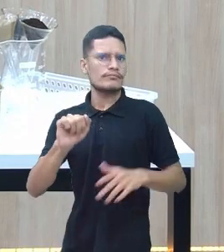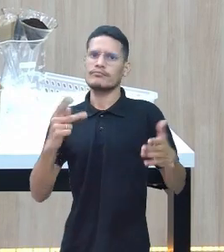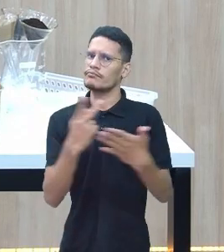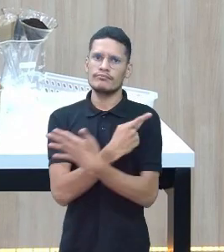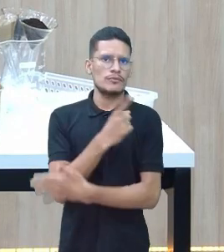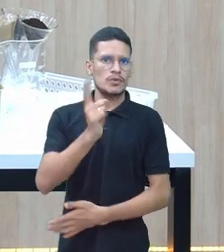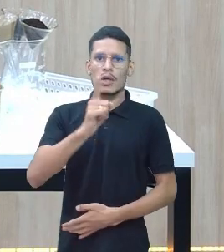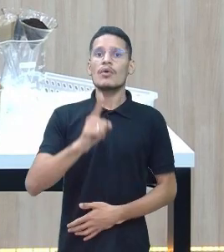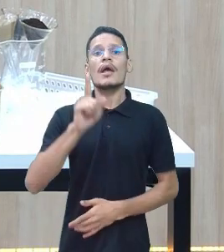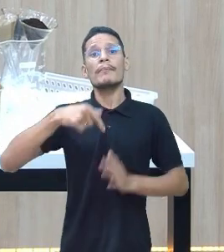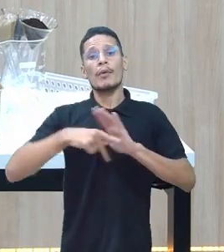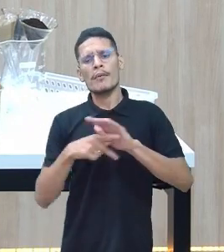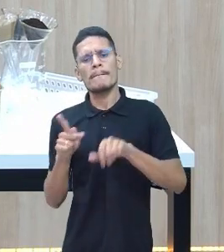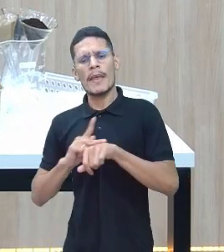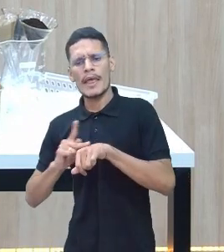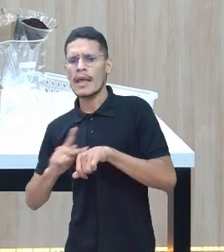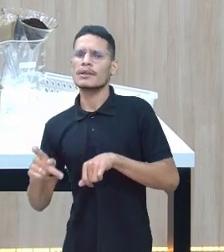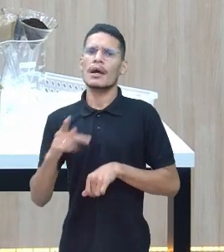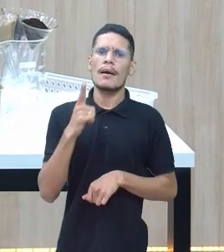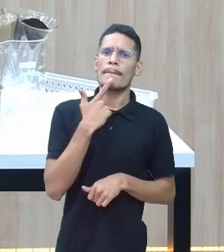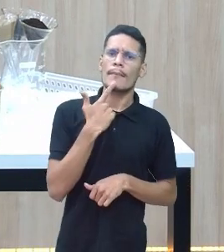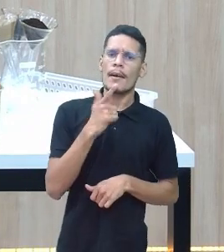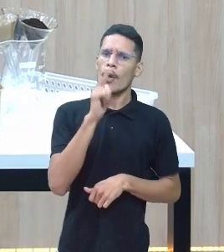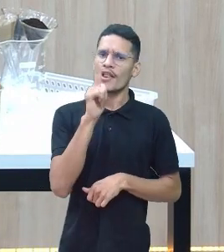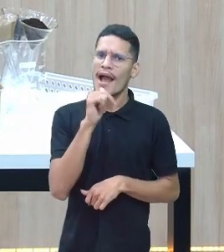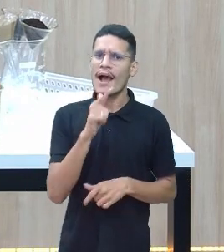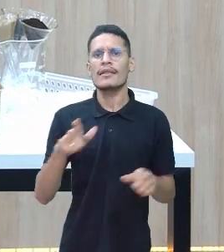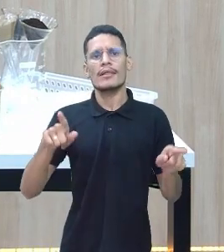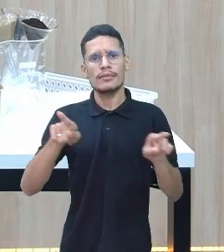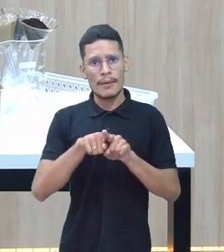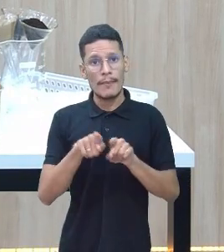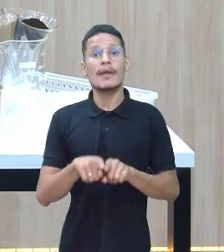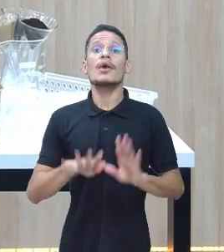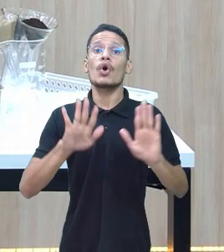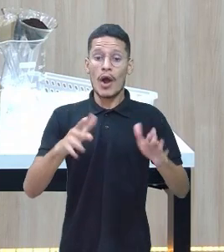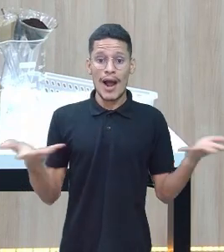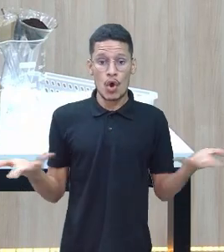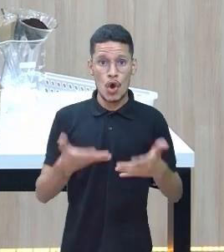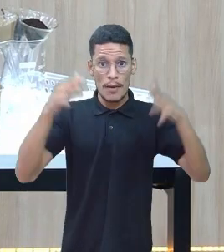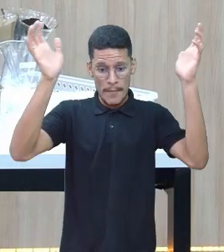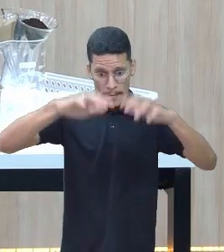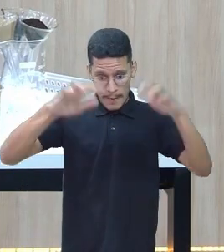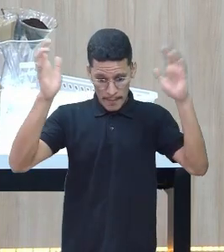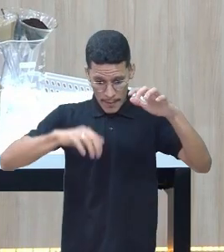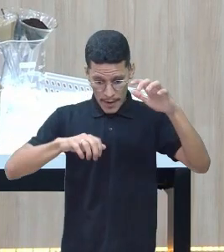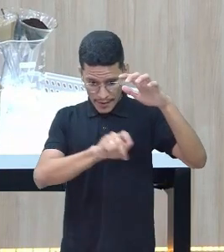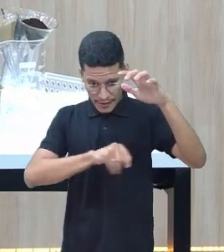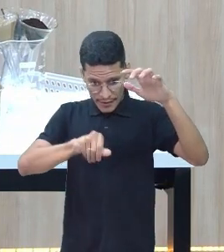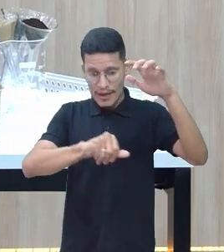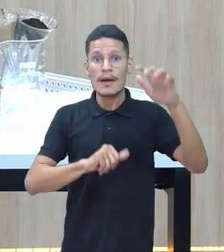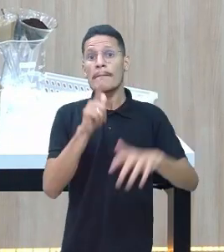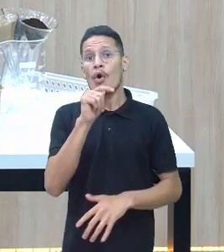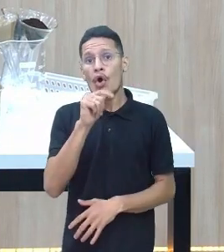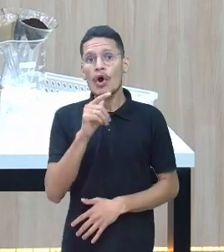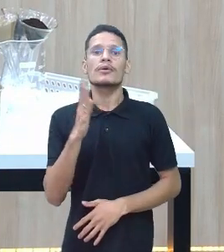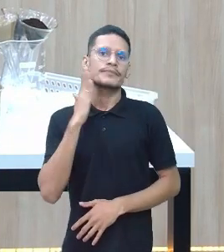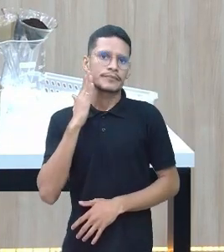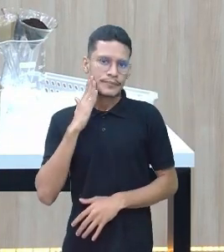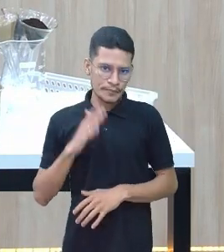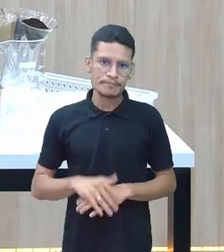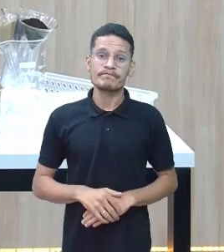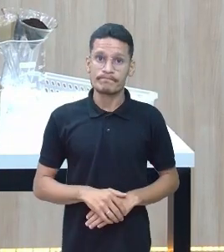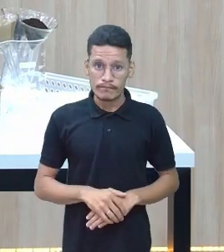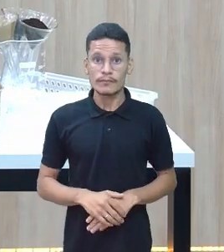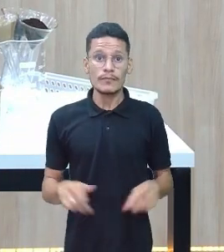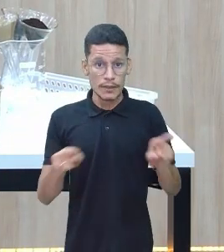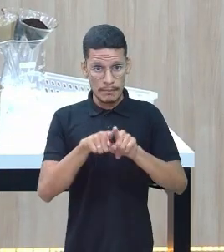a terra está molhada, a terra está encharcada agora com as chuvas, não é isso? E também a gente percebe